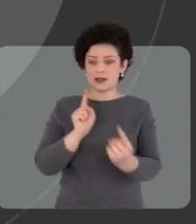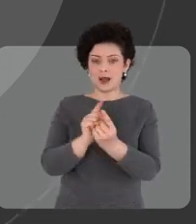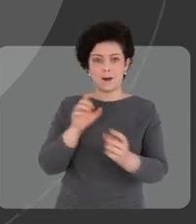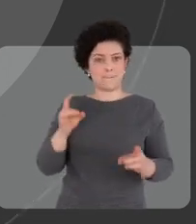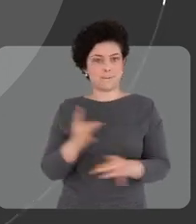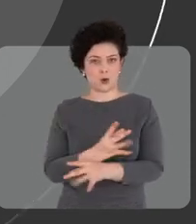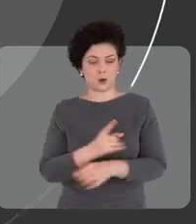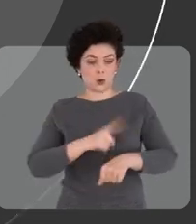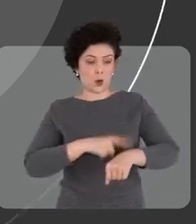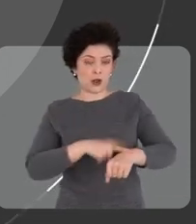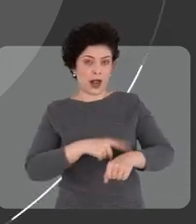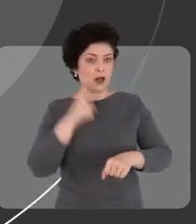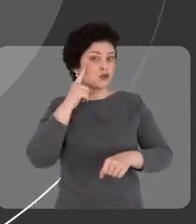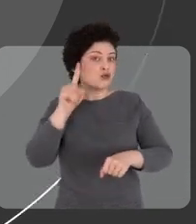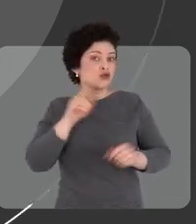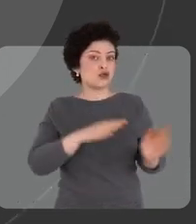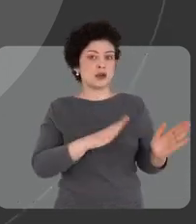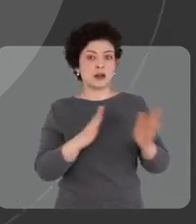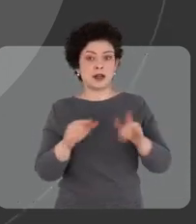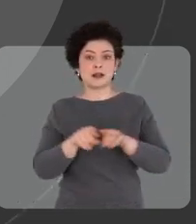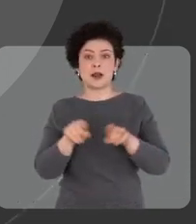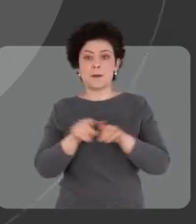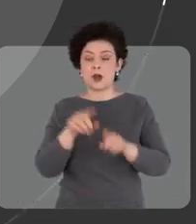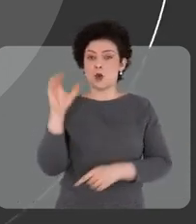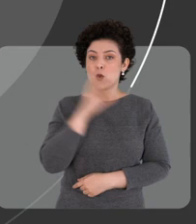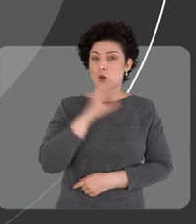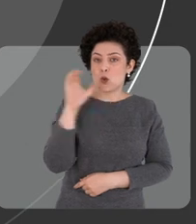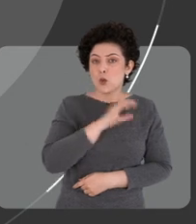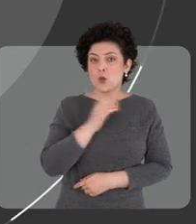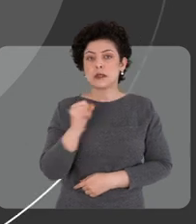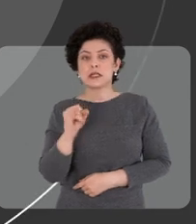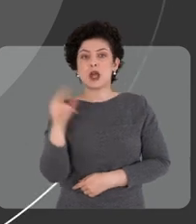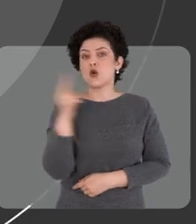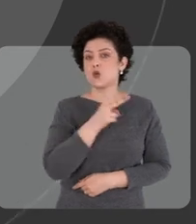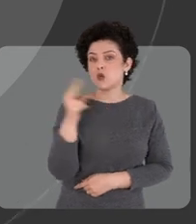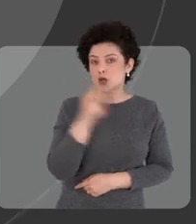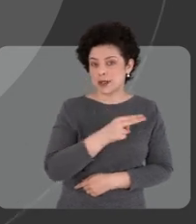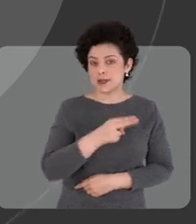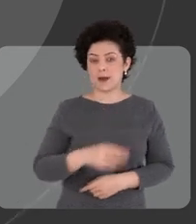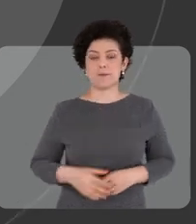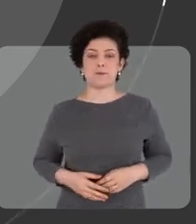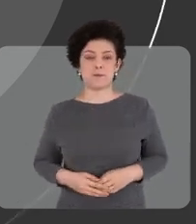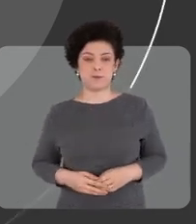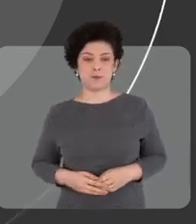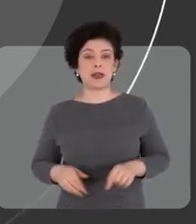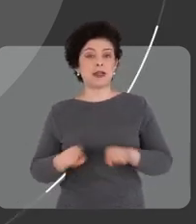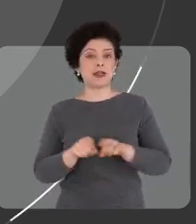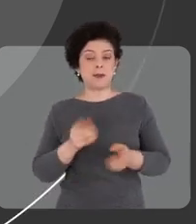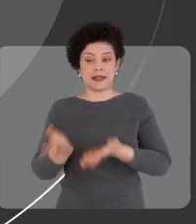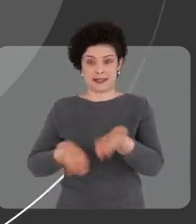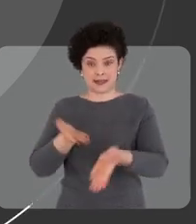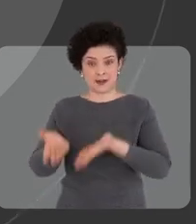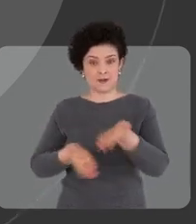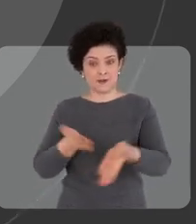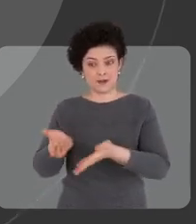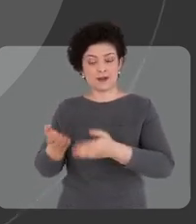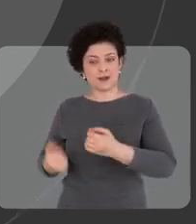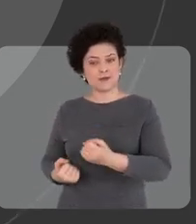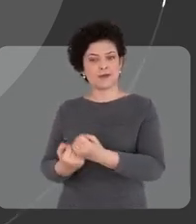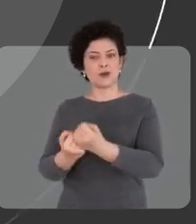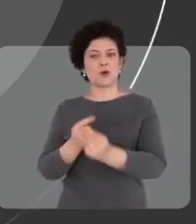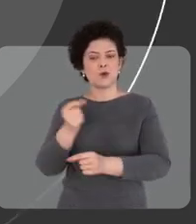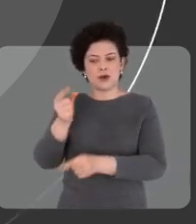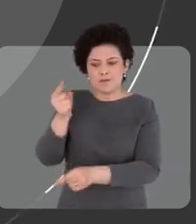em horário comercial, pronto-socorro, nos casos de urgência e emergência, e serviços auxiliares